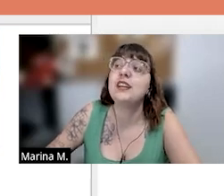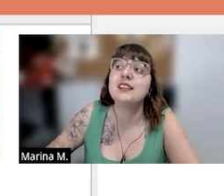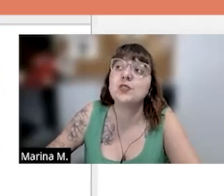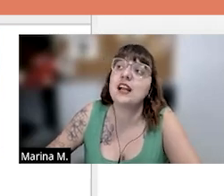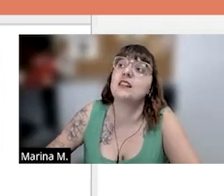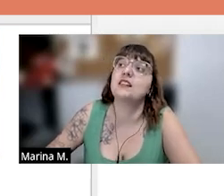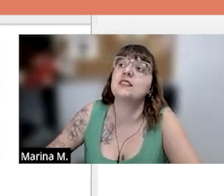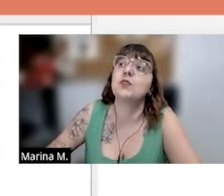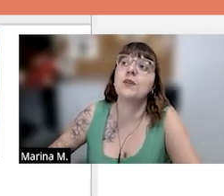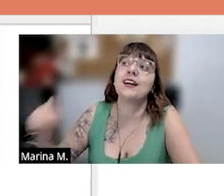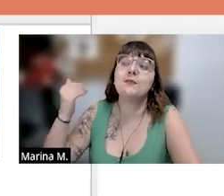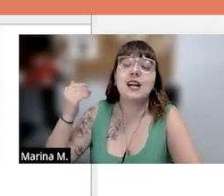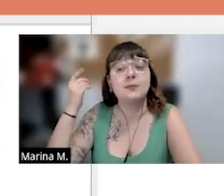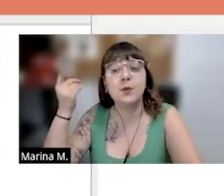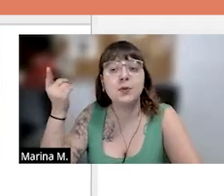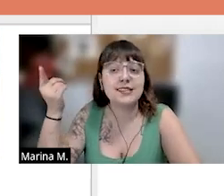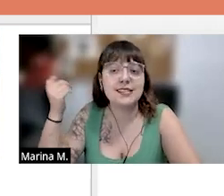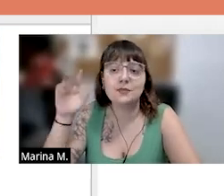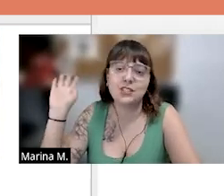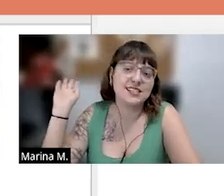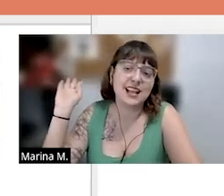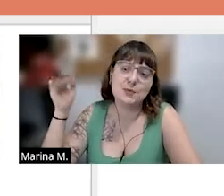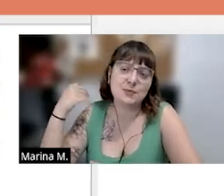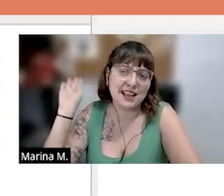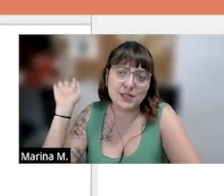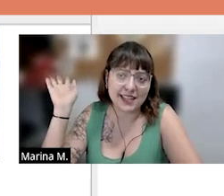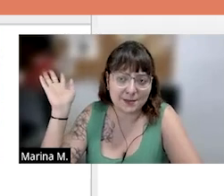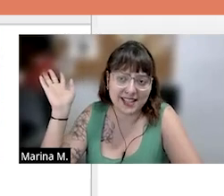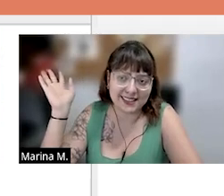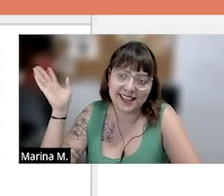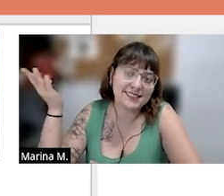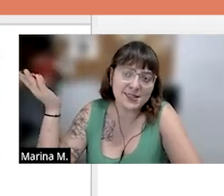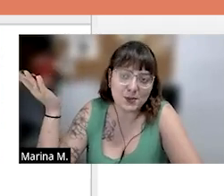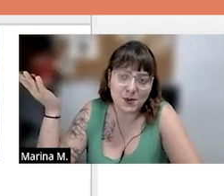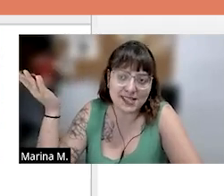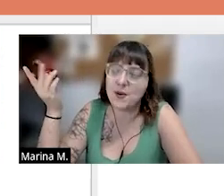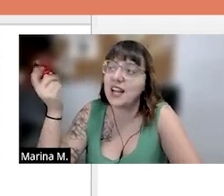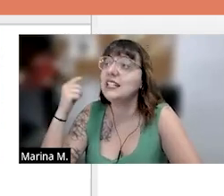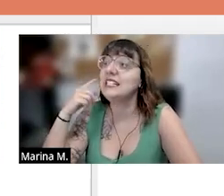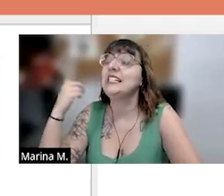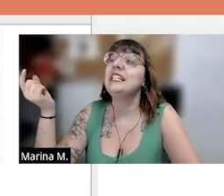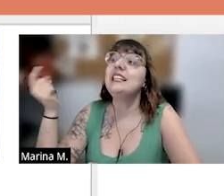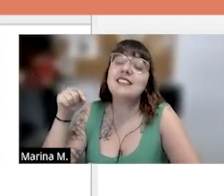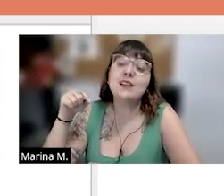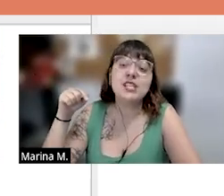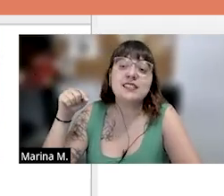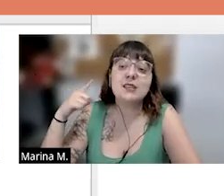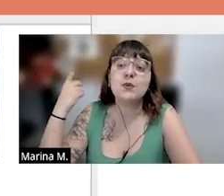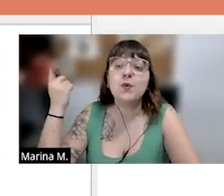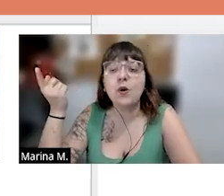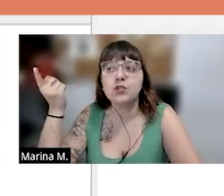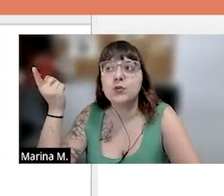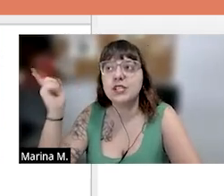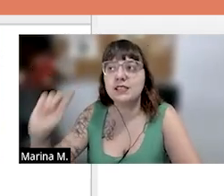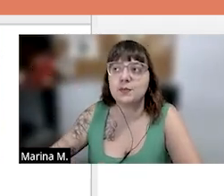Vou relacionar com a camada população, ele já sabe porque é a única camada que tem, então só pode ser com ela. E de município